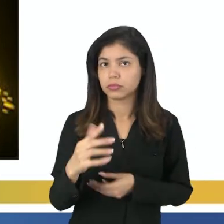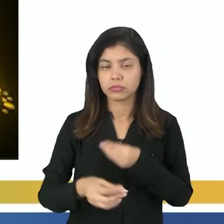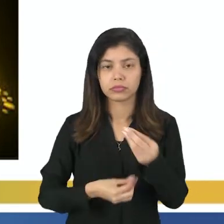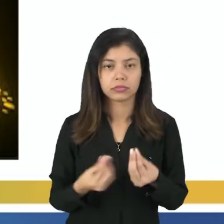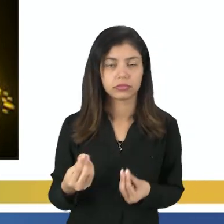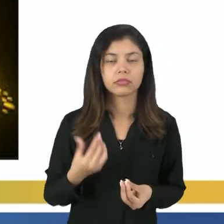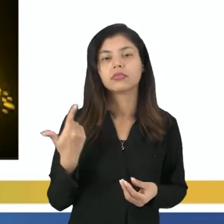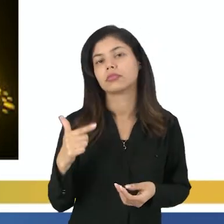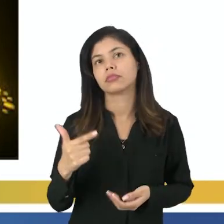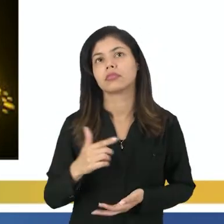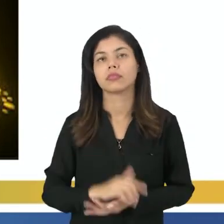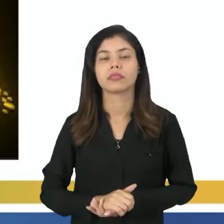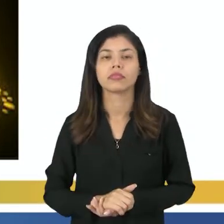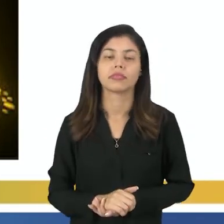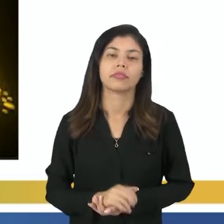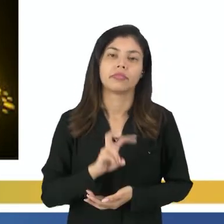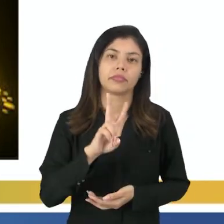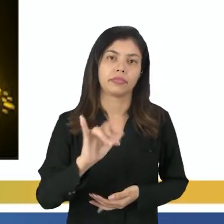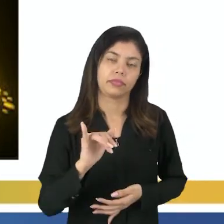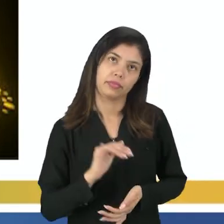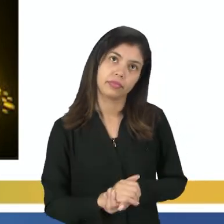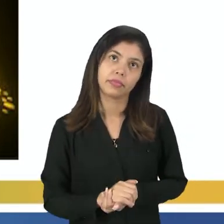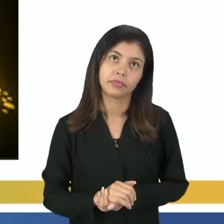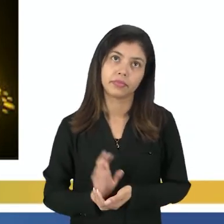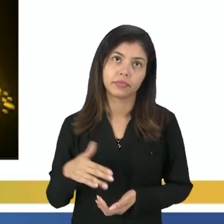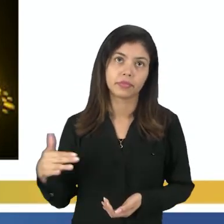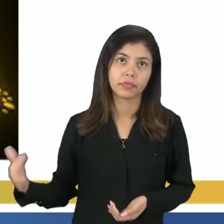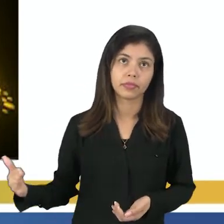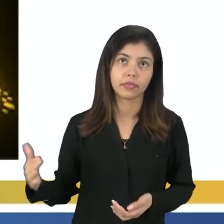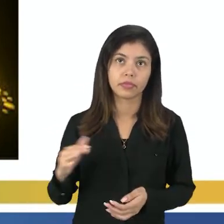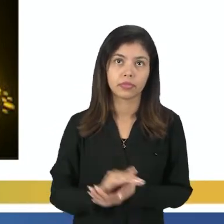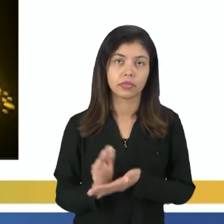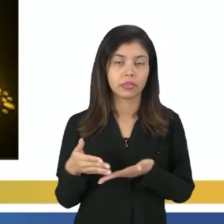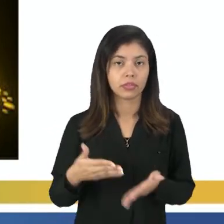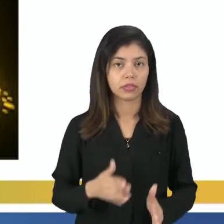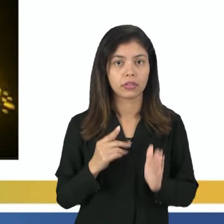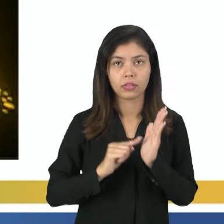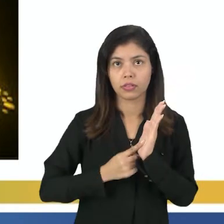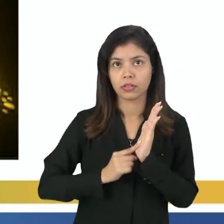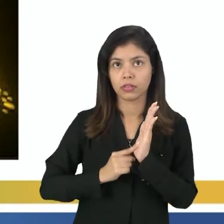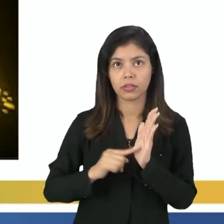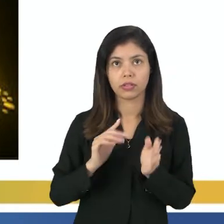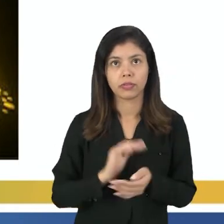nenhuma interferência, né? Vai ser ali, quando chegar ali no